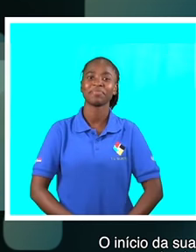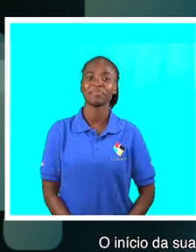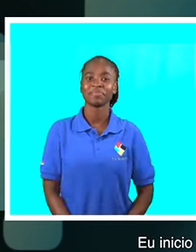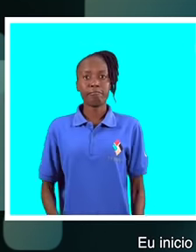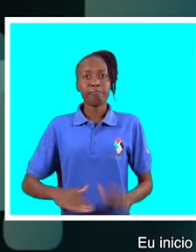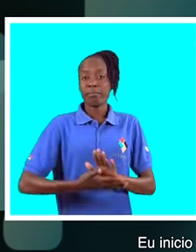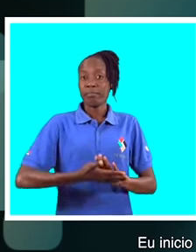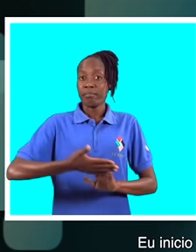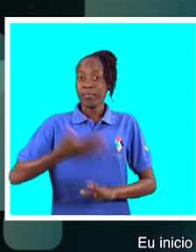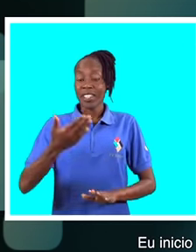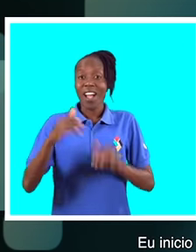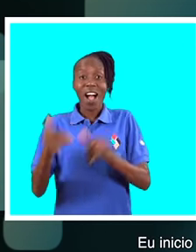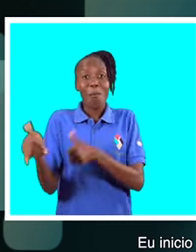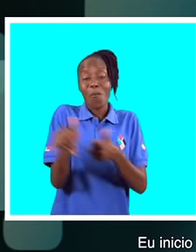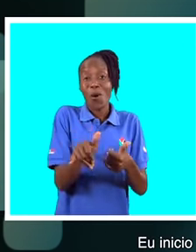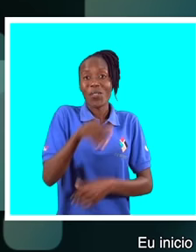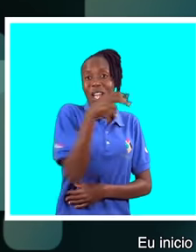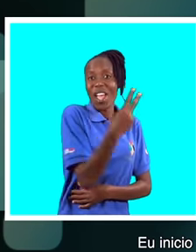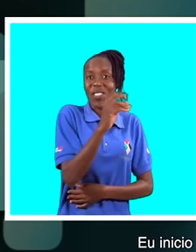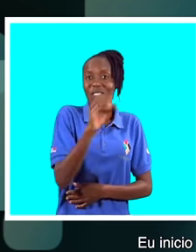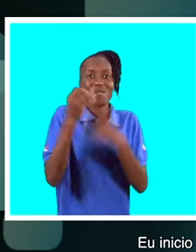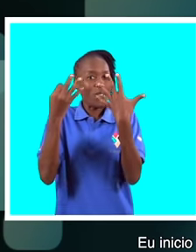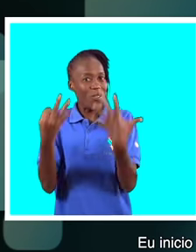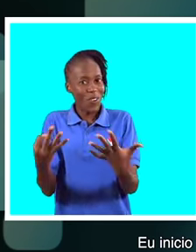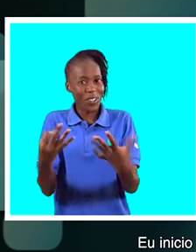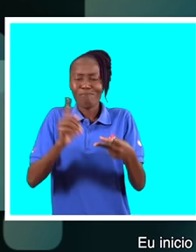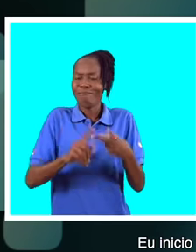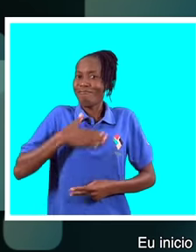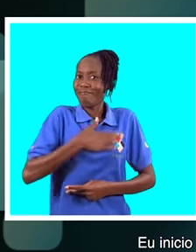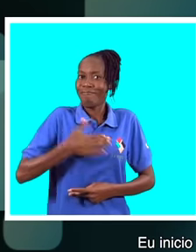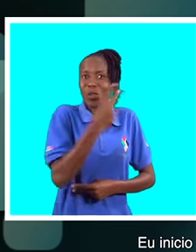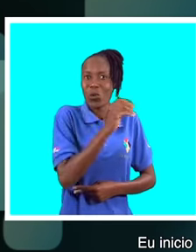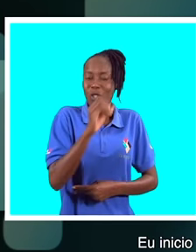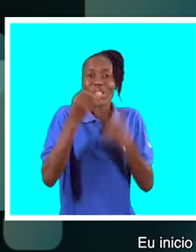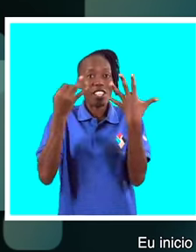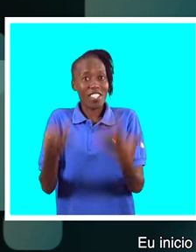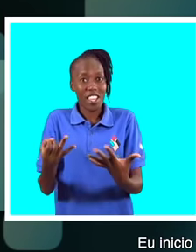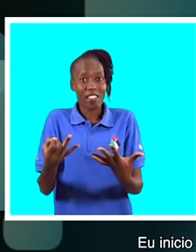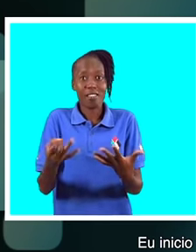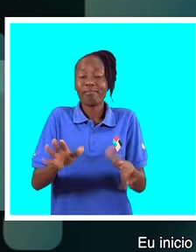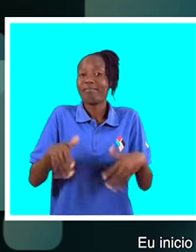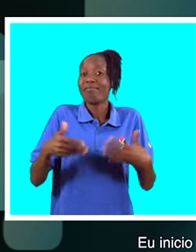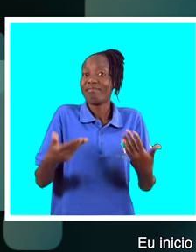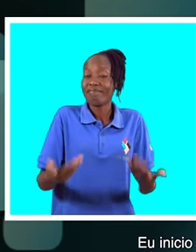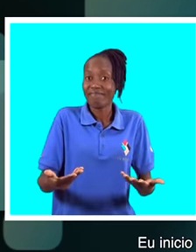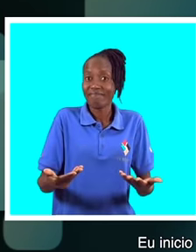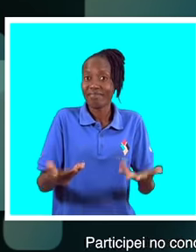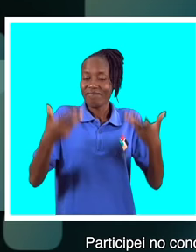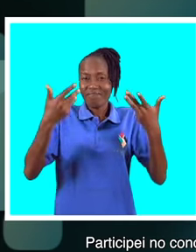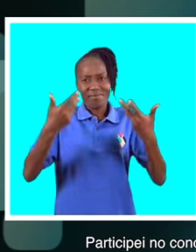não desistiu. Eu inicio a moda em 2008, 2008 não, 2007,